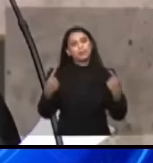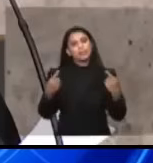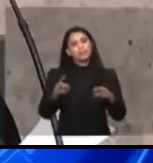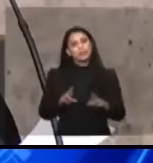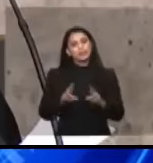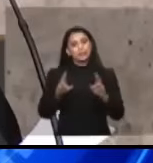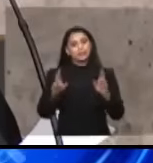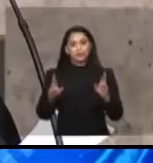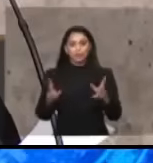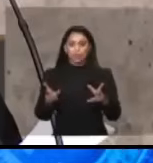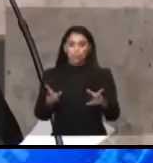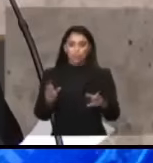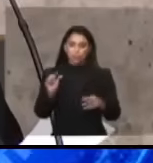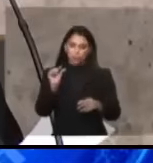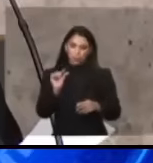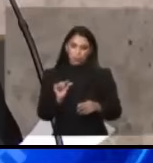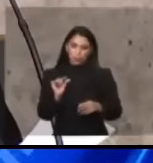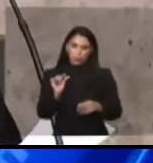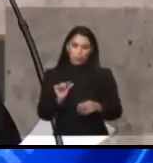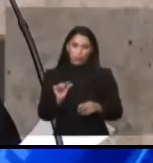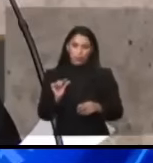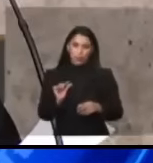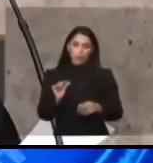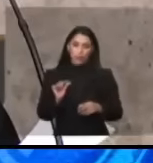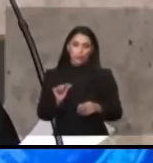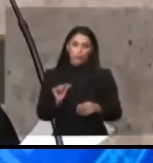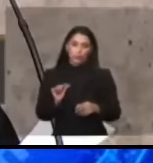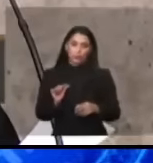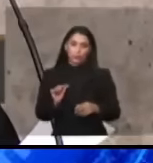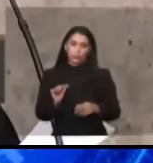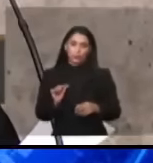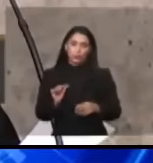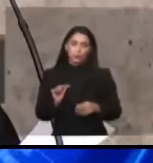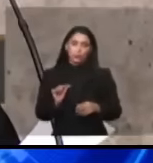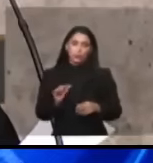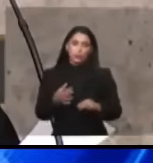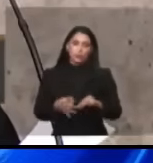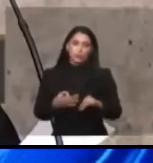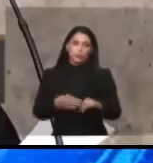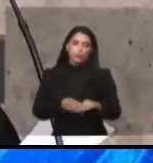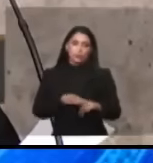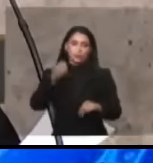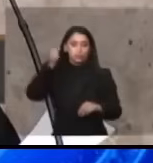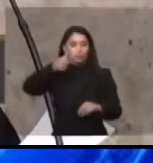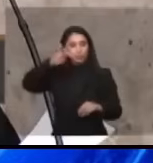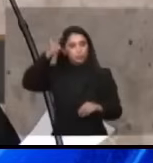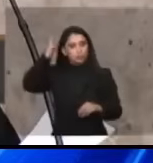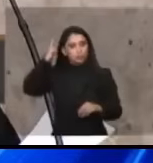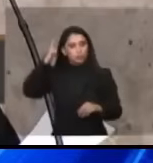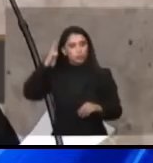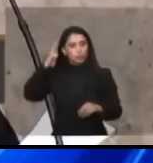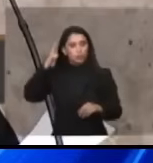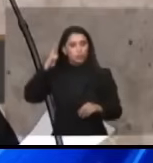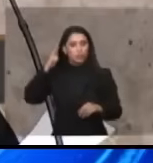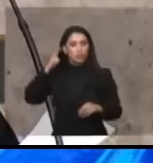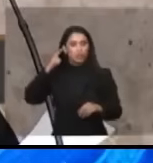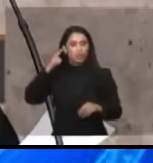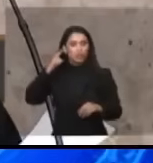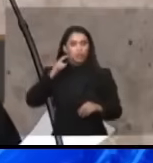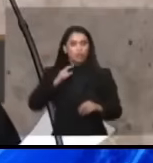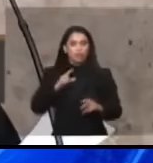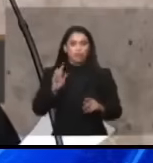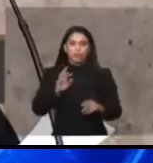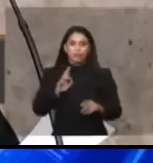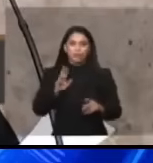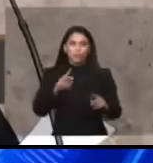divergente, né? Ou melhor, apresentou uma tese da qual o ministro Alexandre Moraes não propriamente